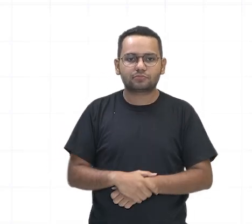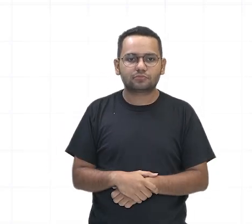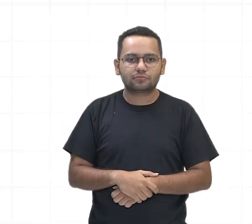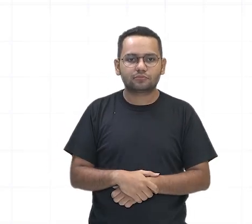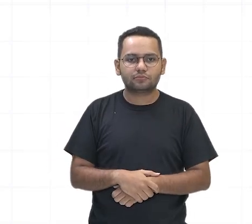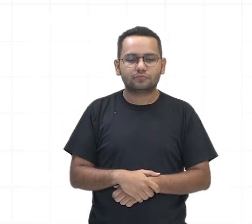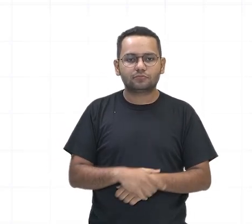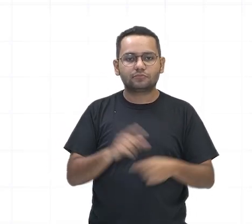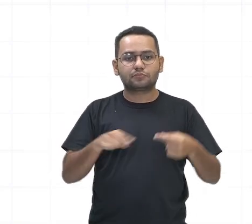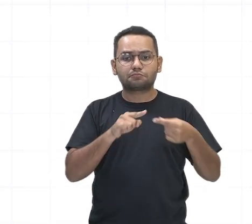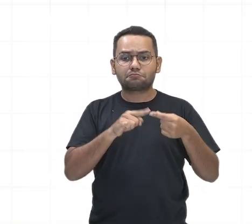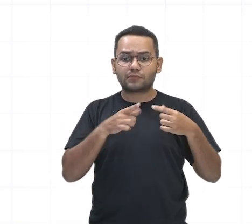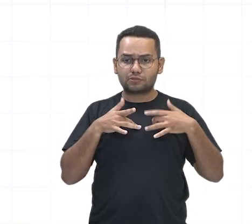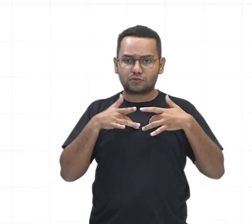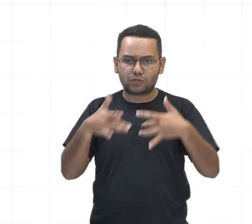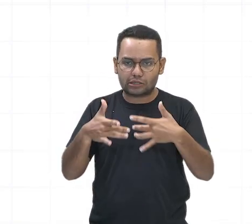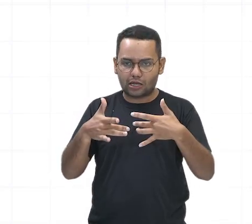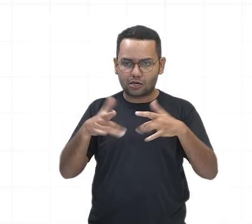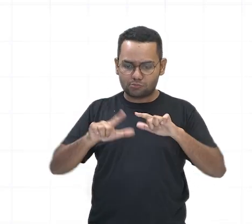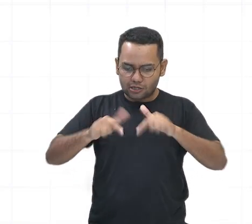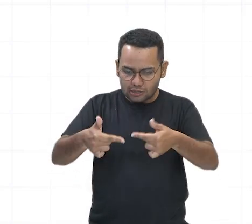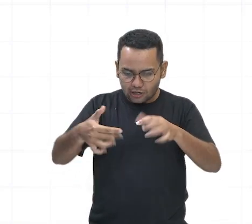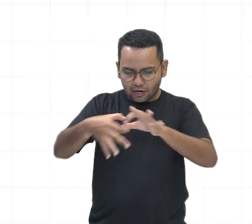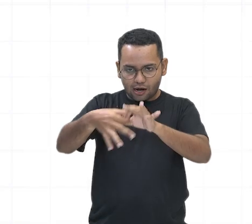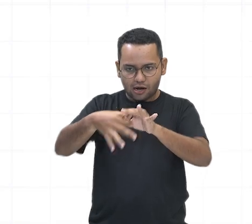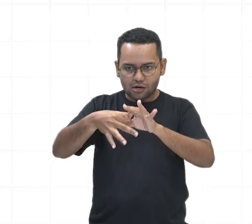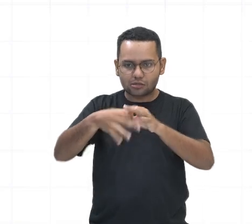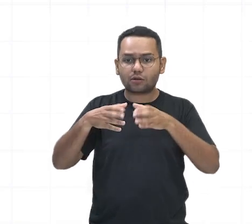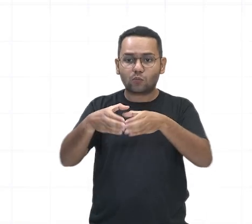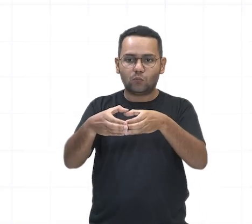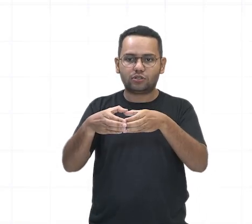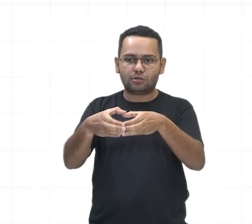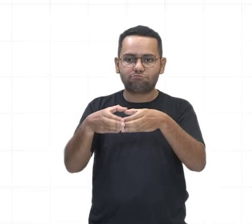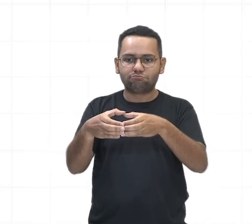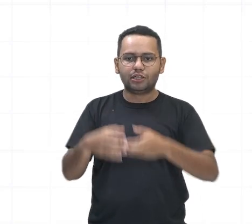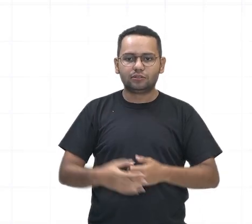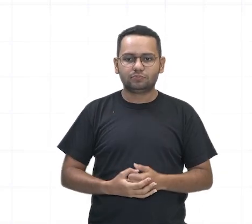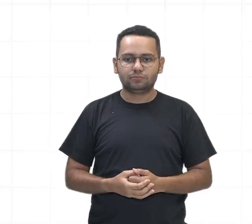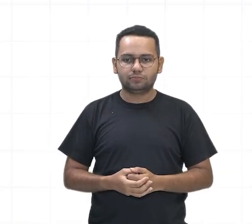solidariedade, mas uma solidariedade ancorada na comunidade.